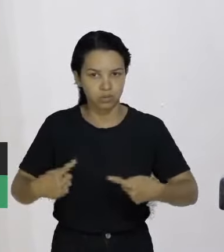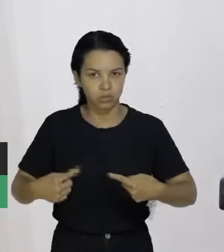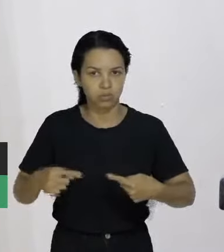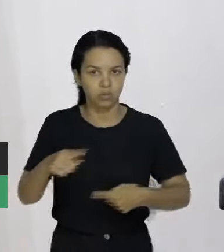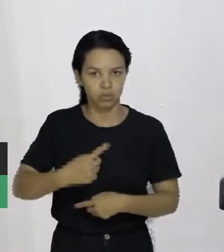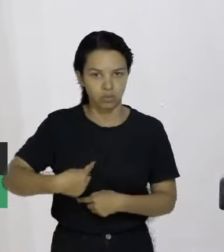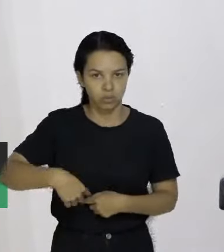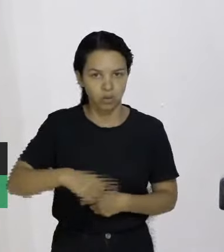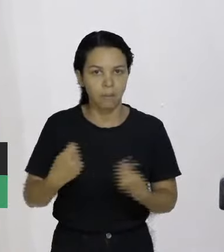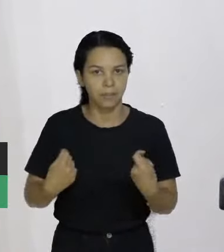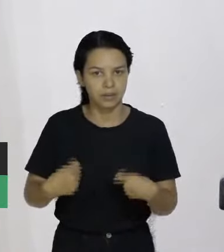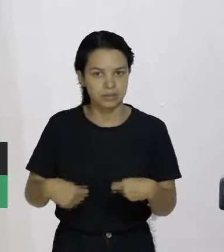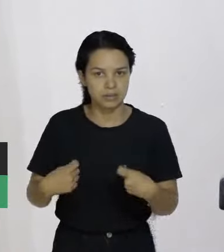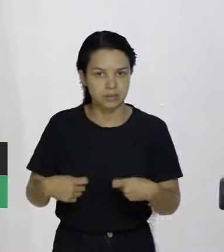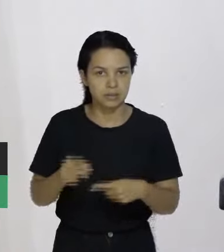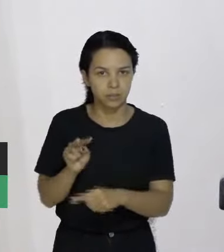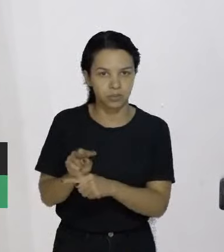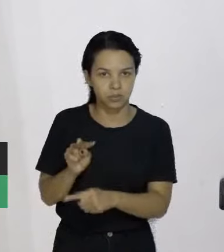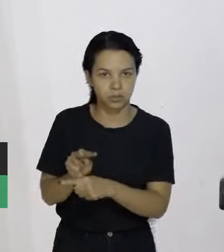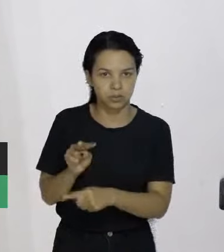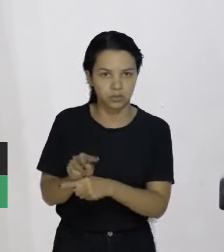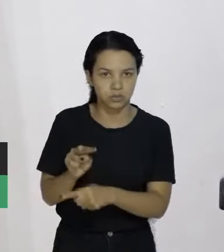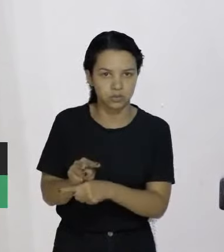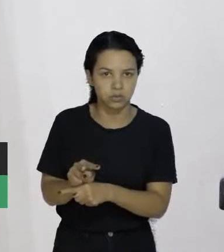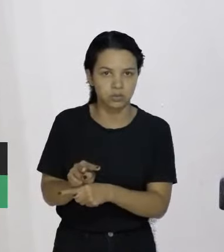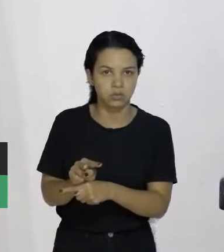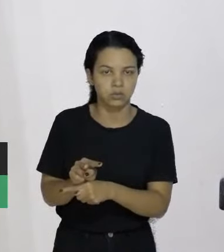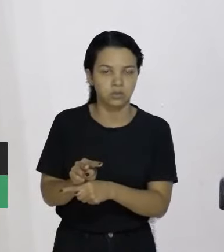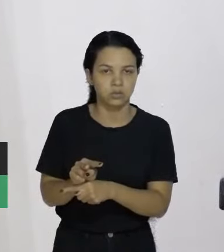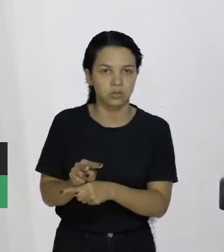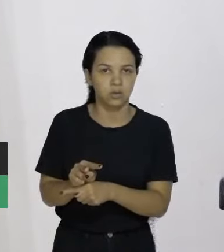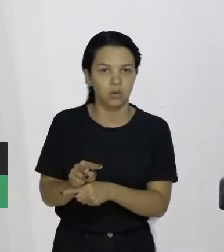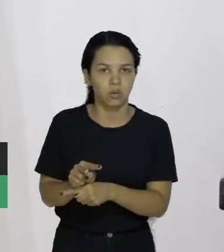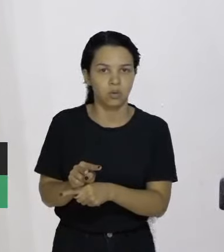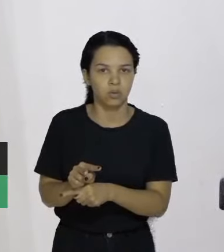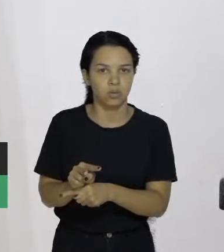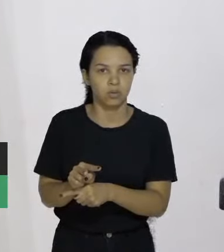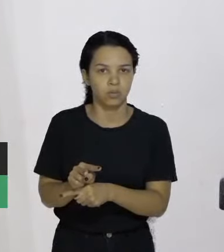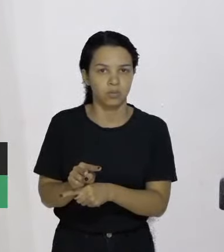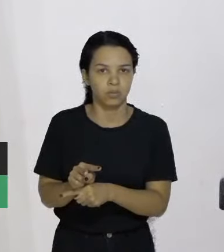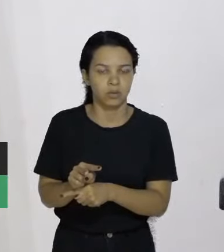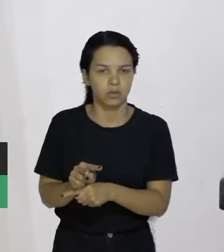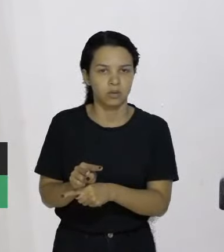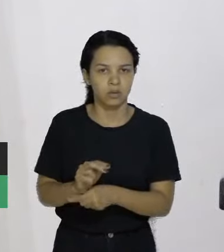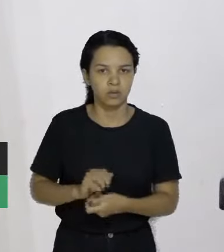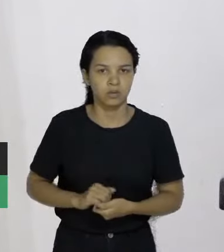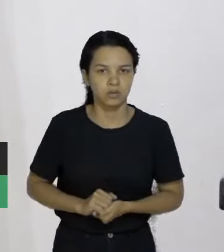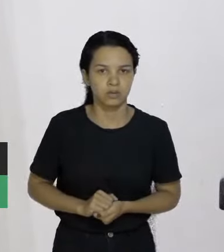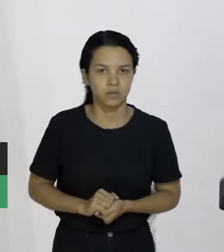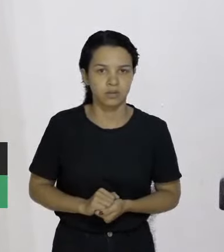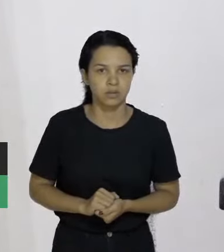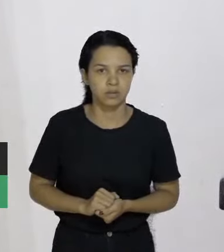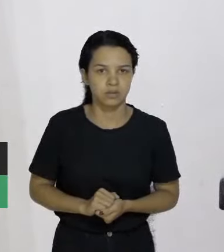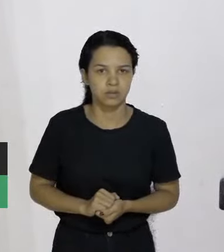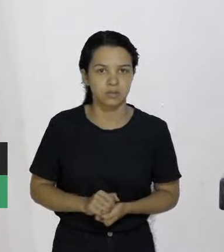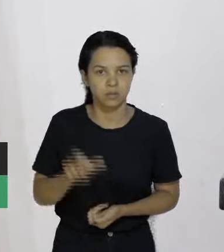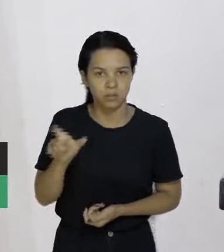devemos proteger o sexo frágil a mulher